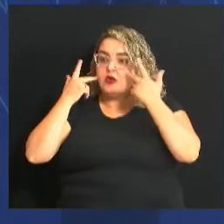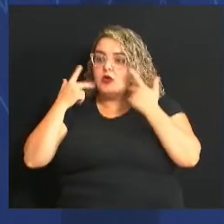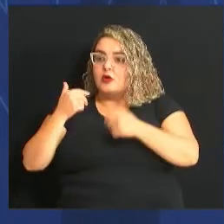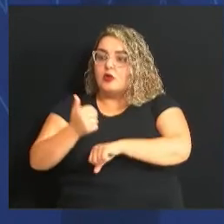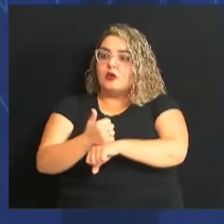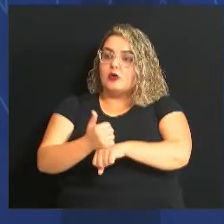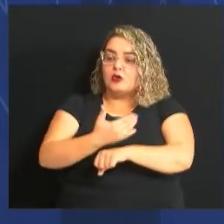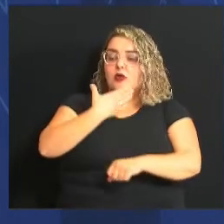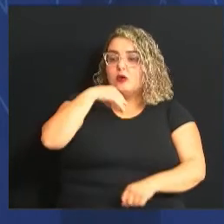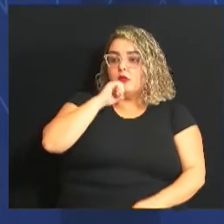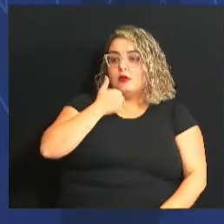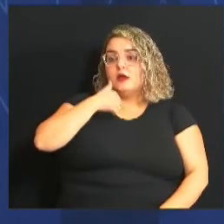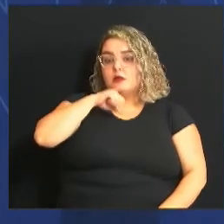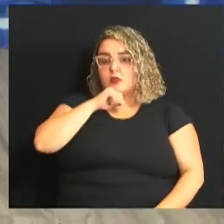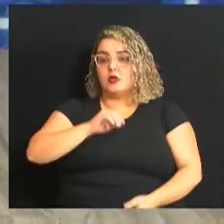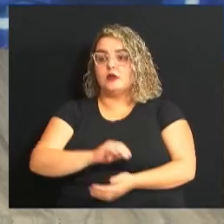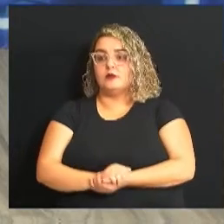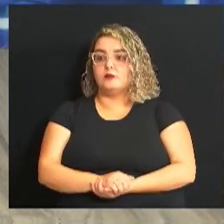pais?